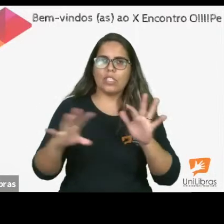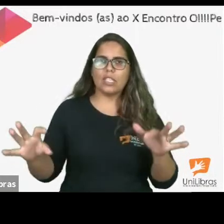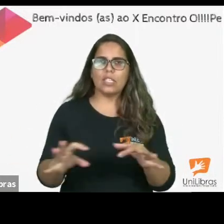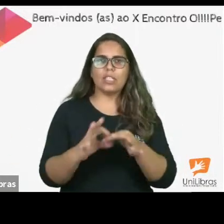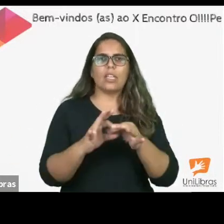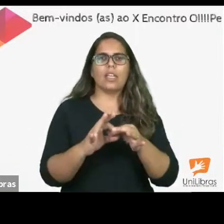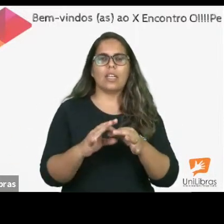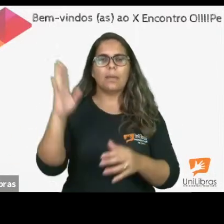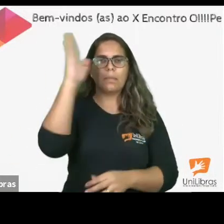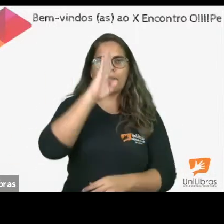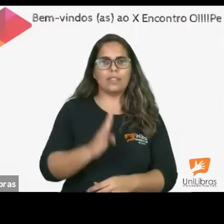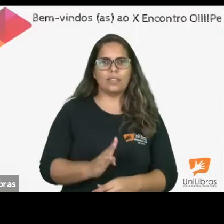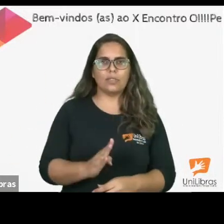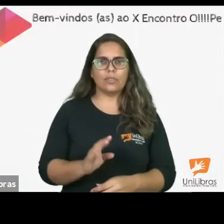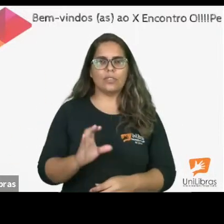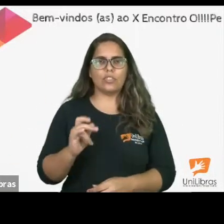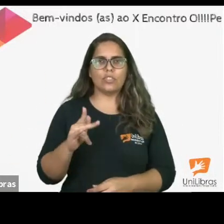Brasil.